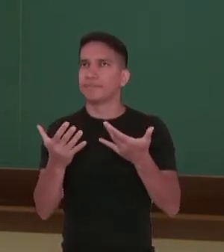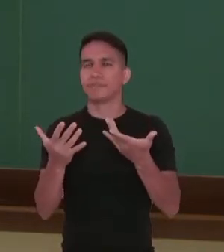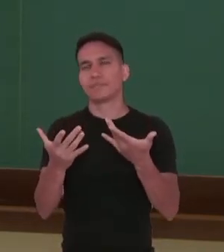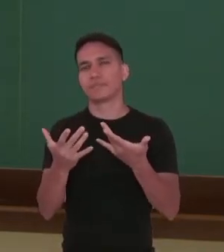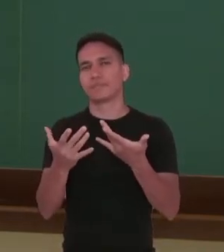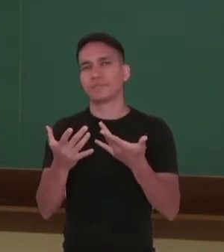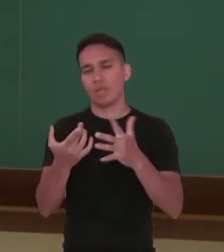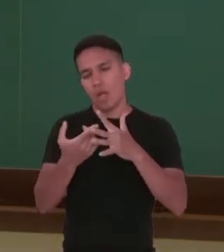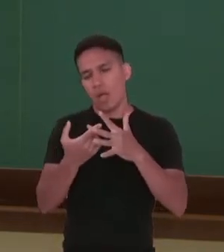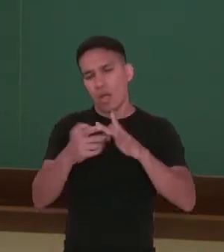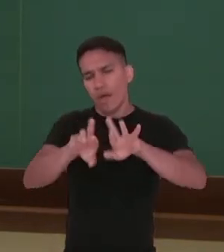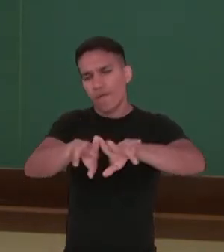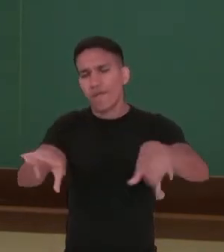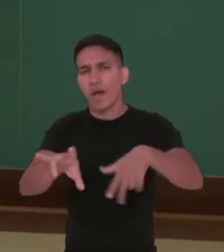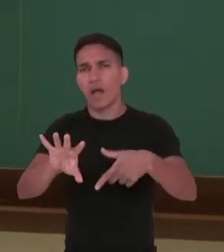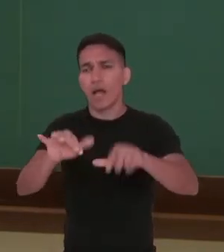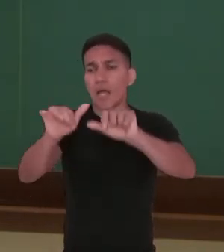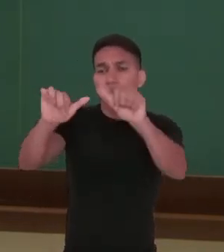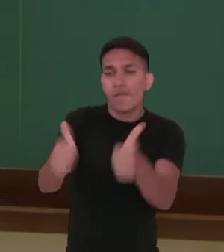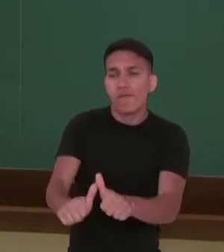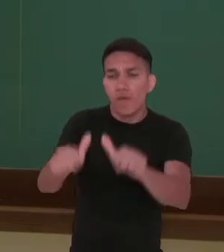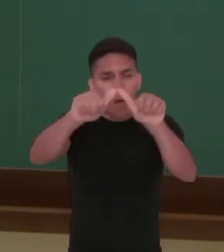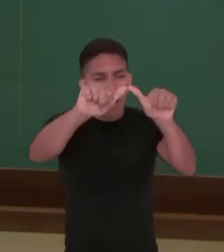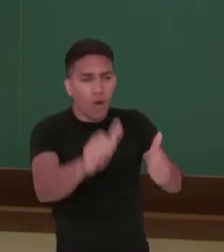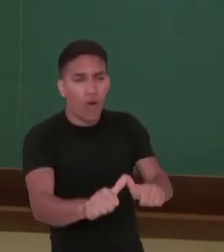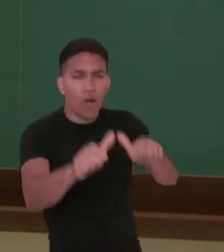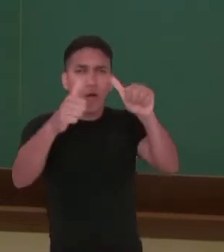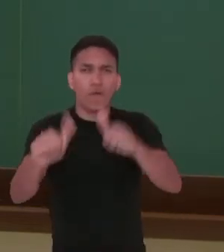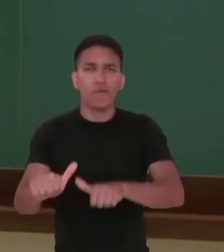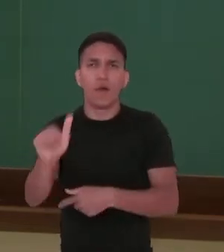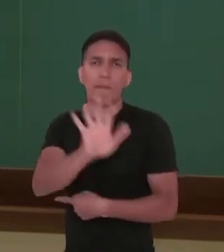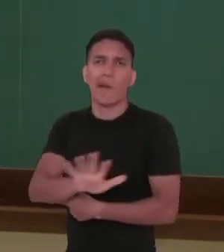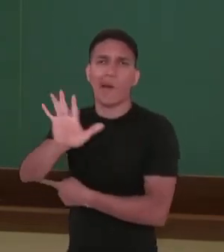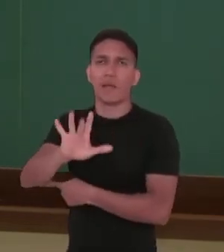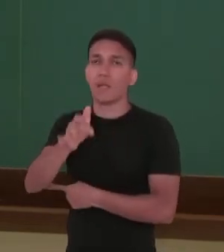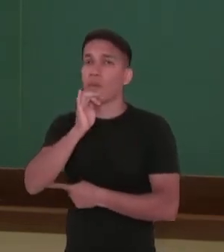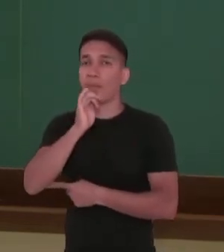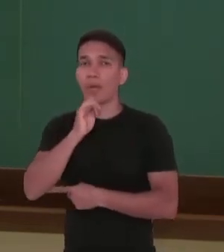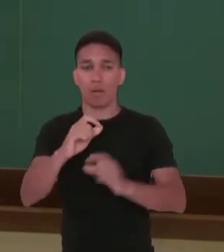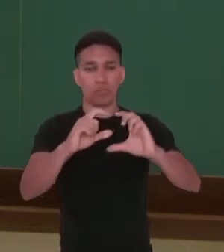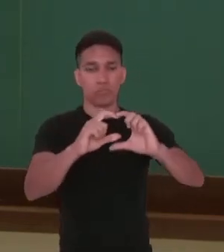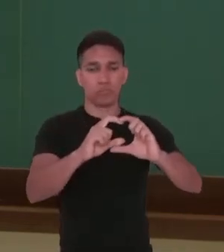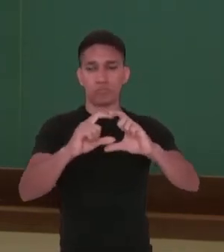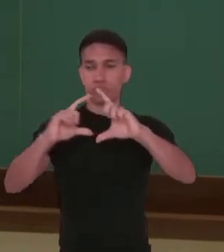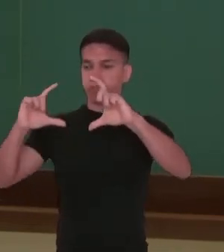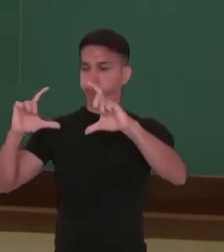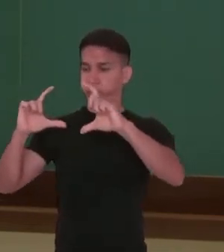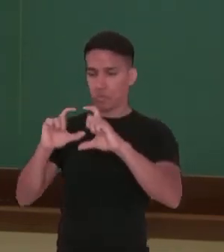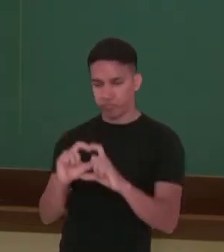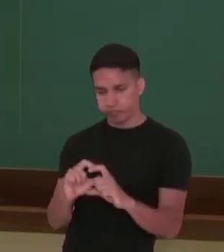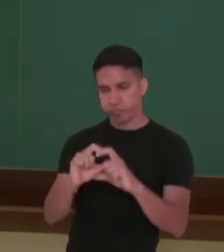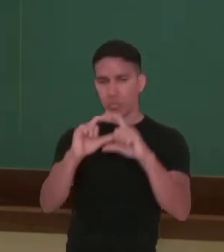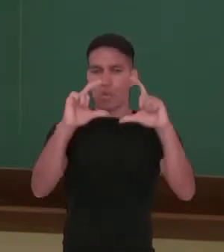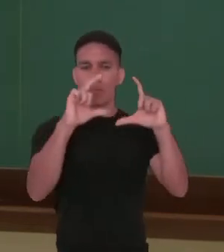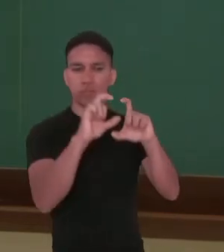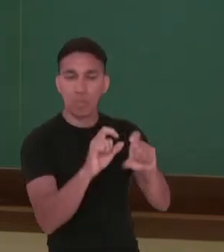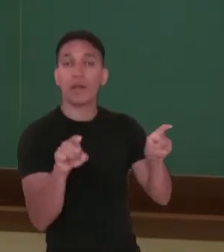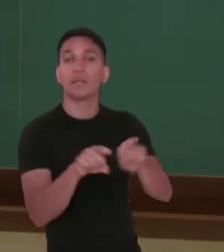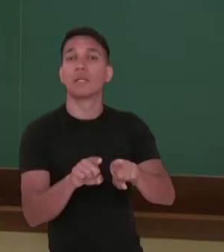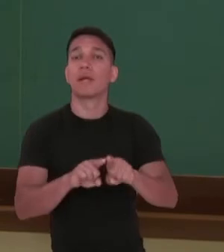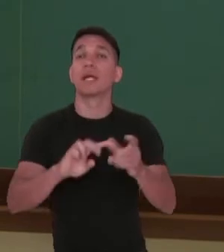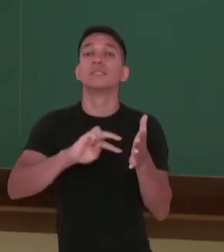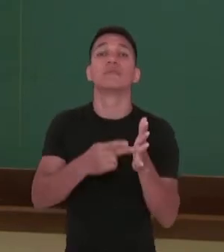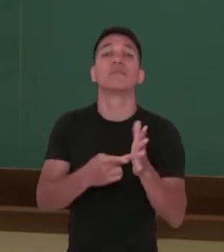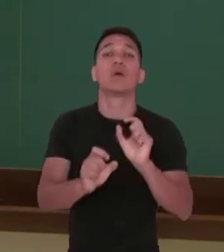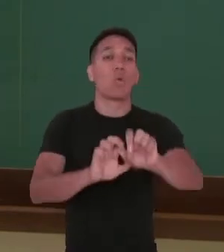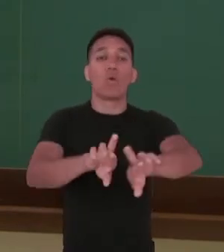Com figuras geométricas diferenciadas, um círculo maior, um círculo menor, né, estará representando determinado grau